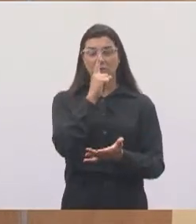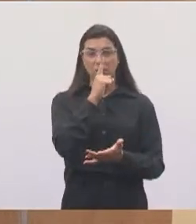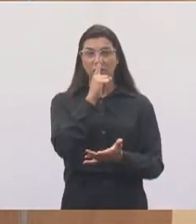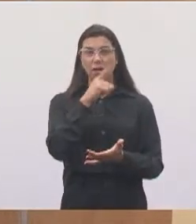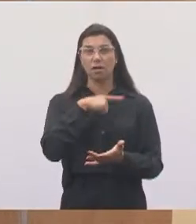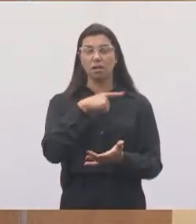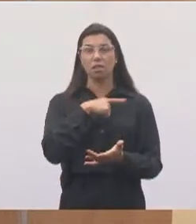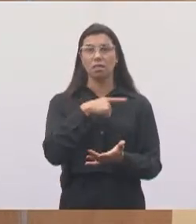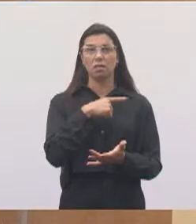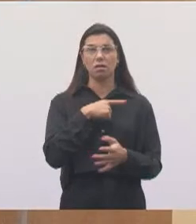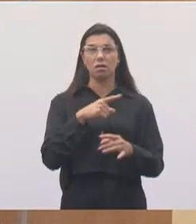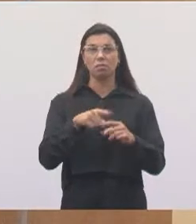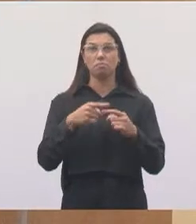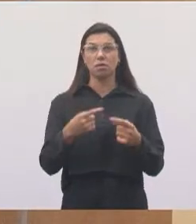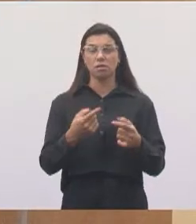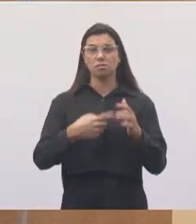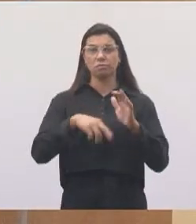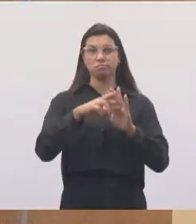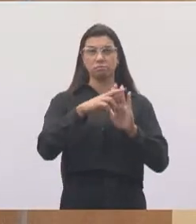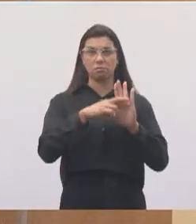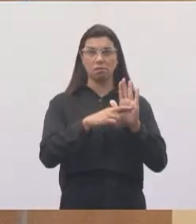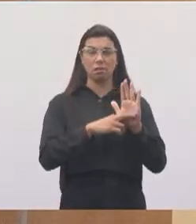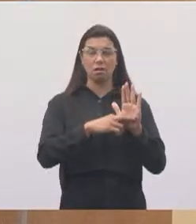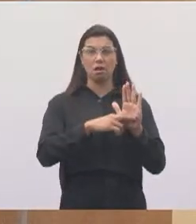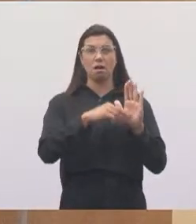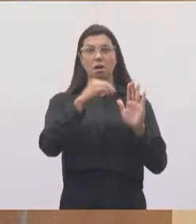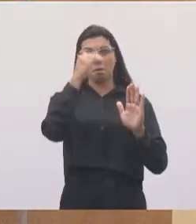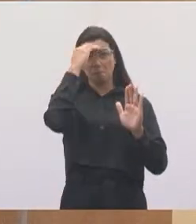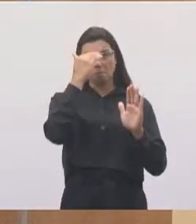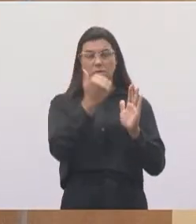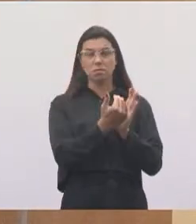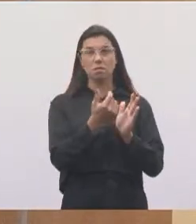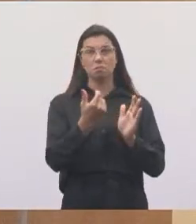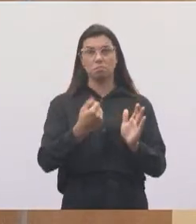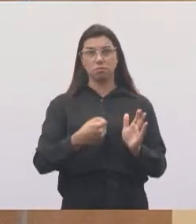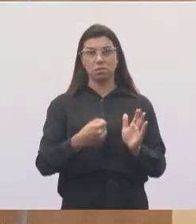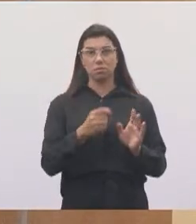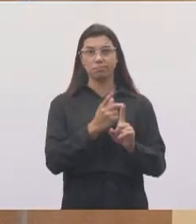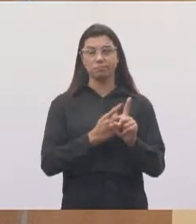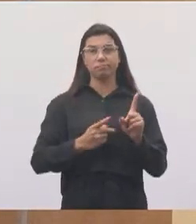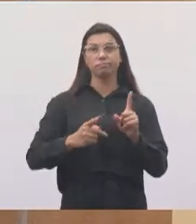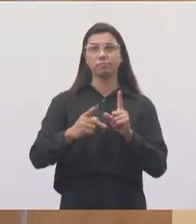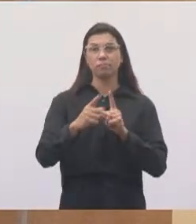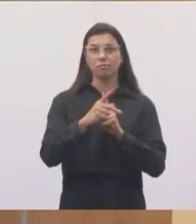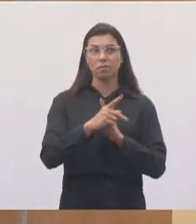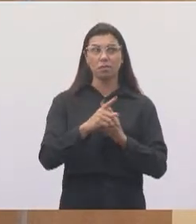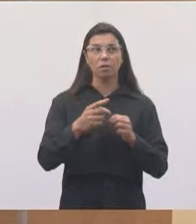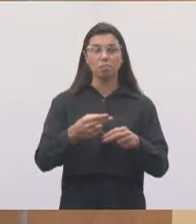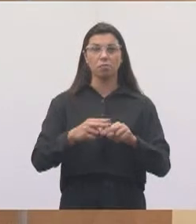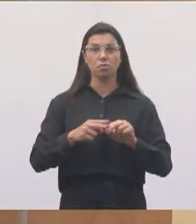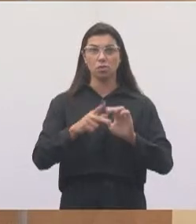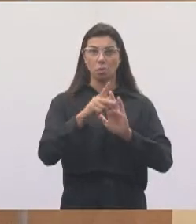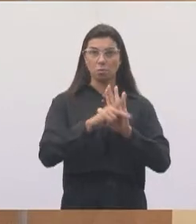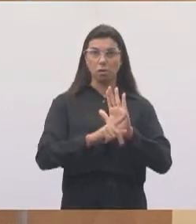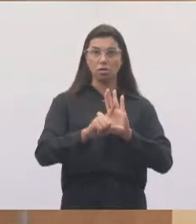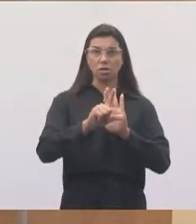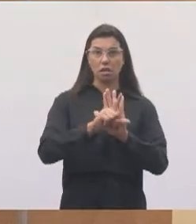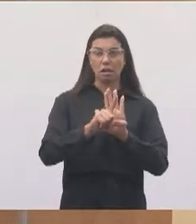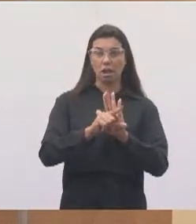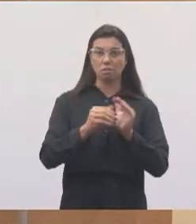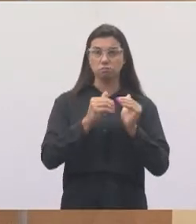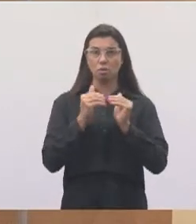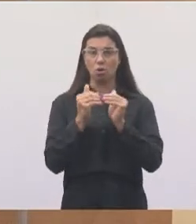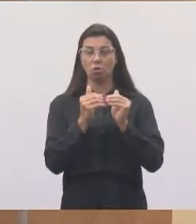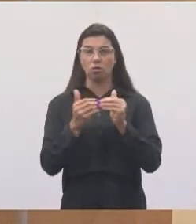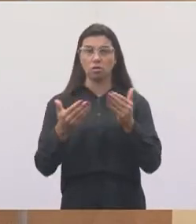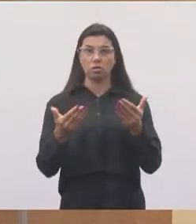município em regularidade com as suas obrigações previdenciárias. Destaca-se, o presente projeto de lei está em concordância